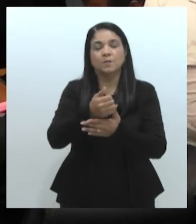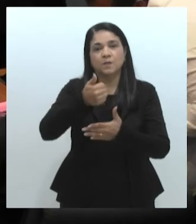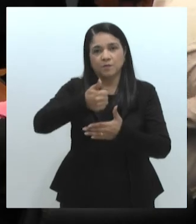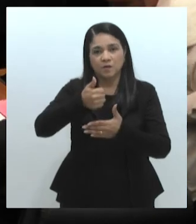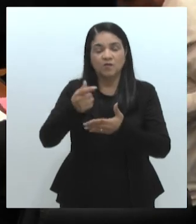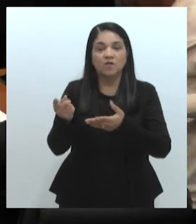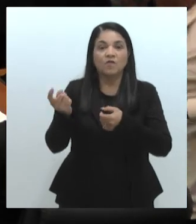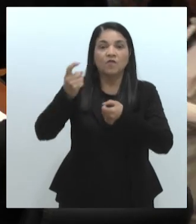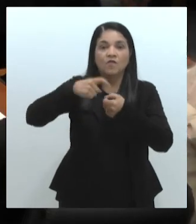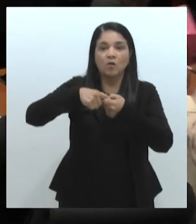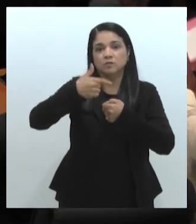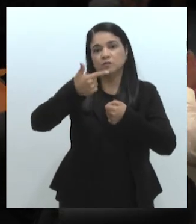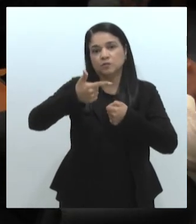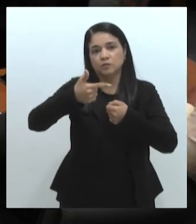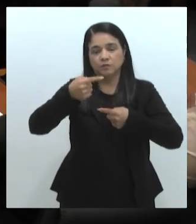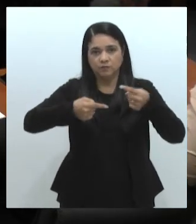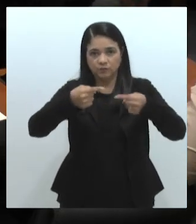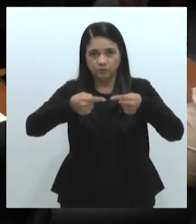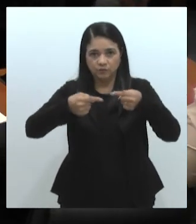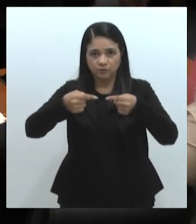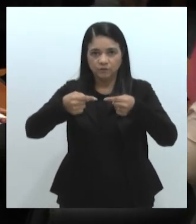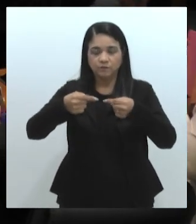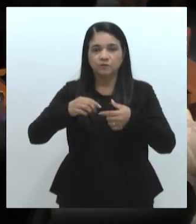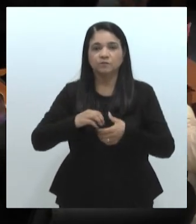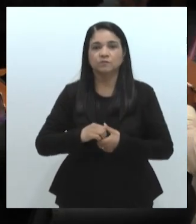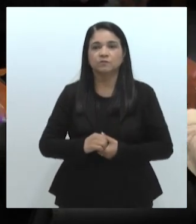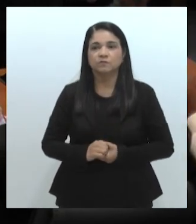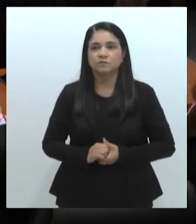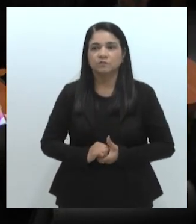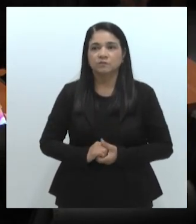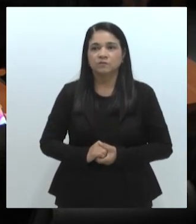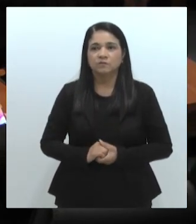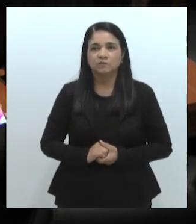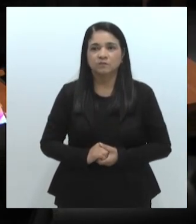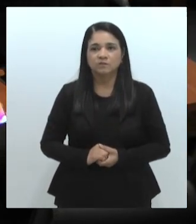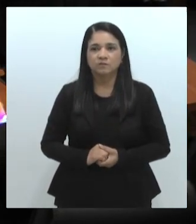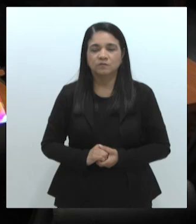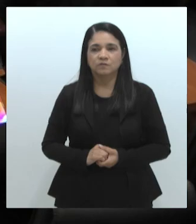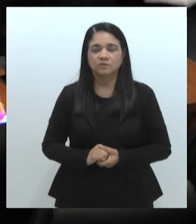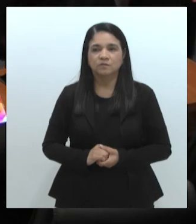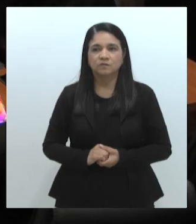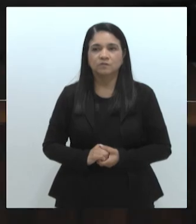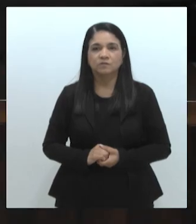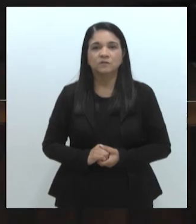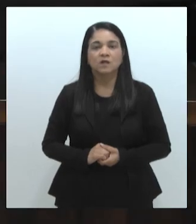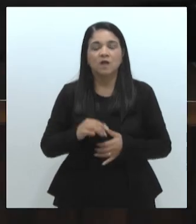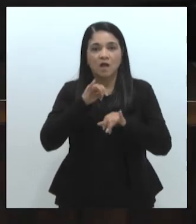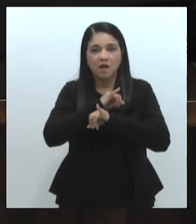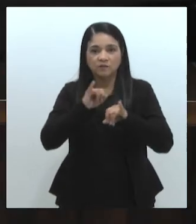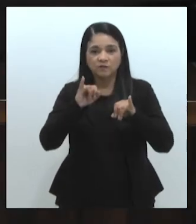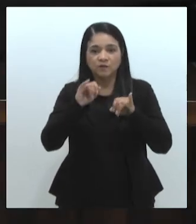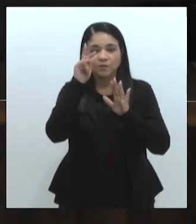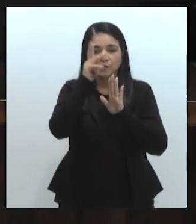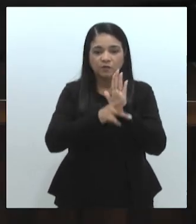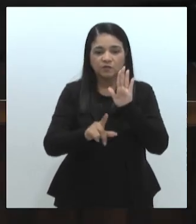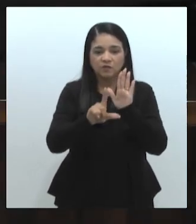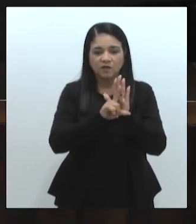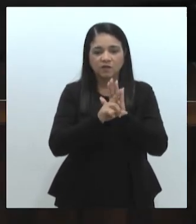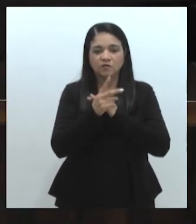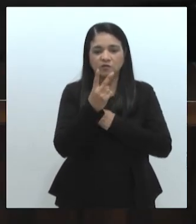retorna em segunda. Próximo é 2638? Então está na pauta. Anuncio o projeto de lei